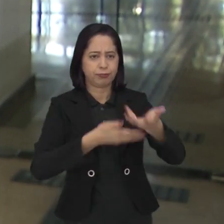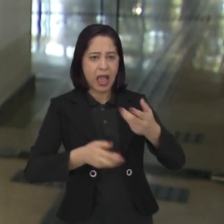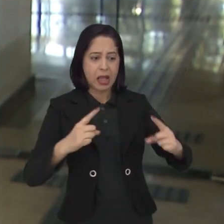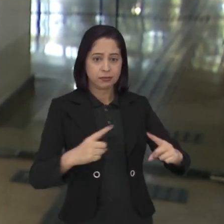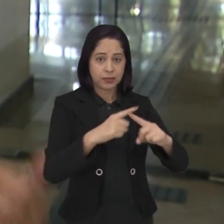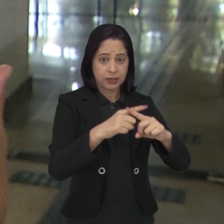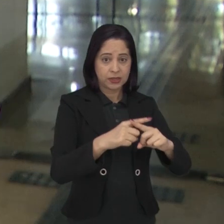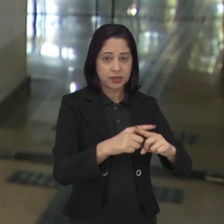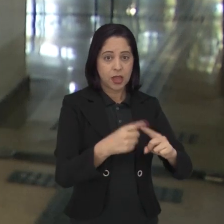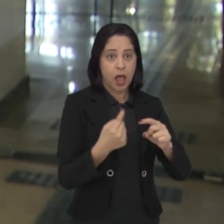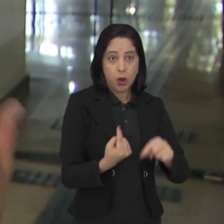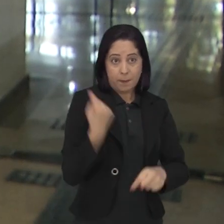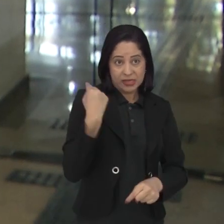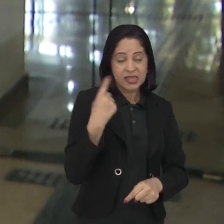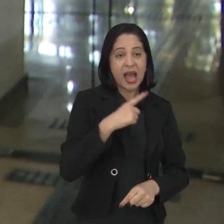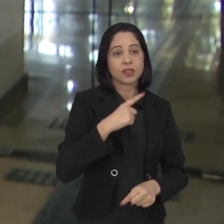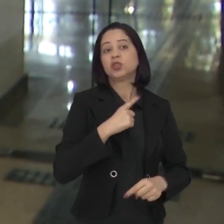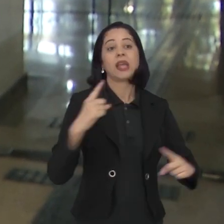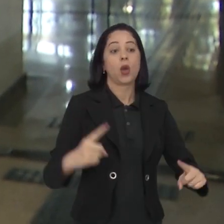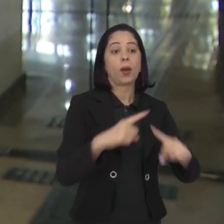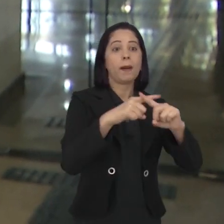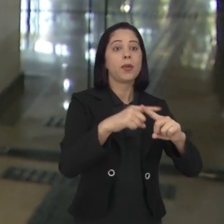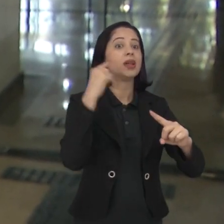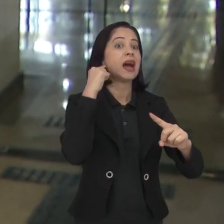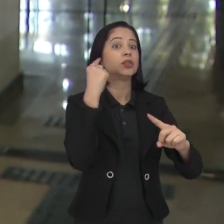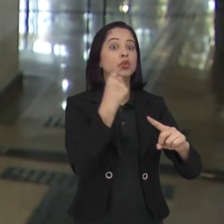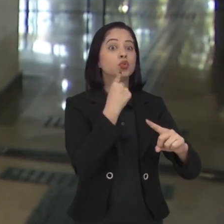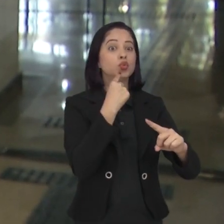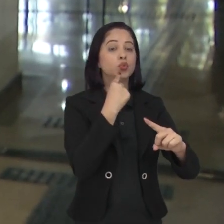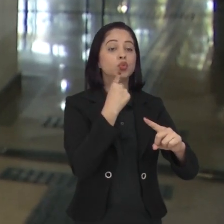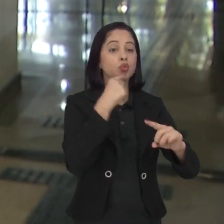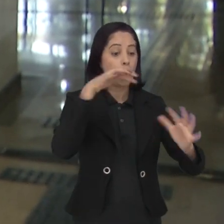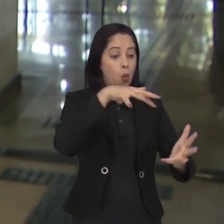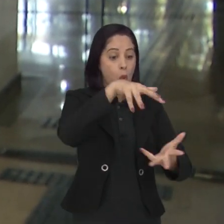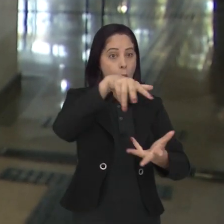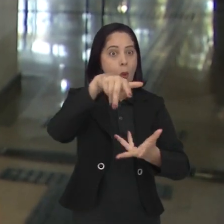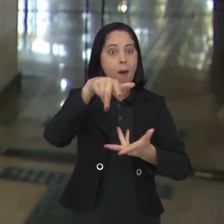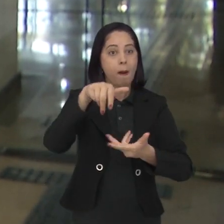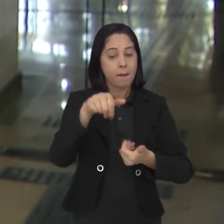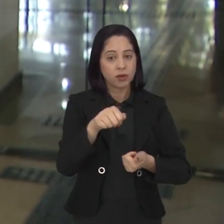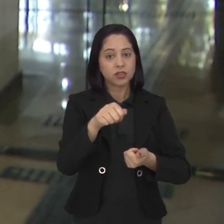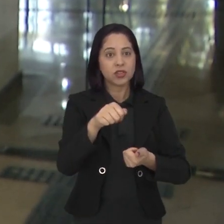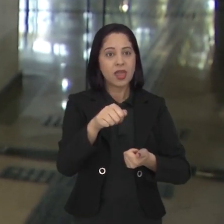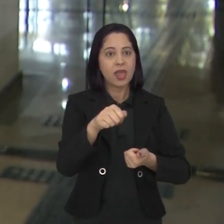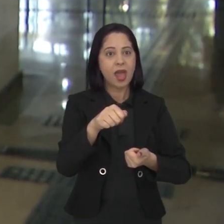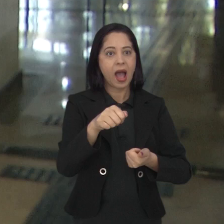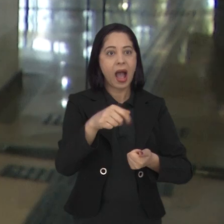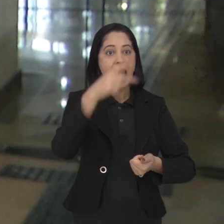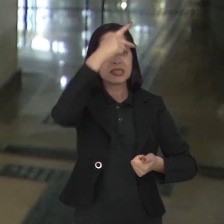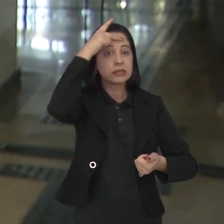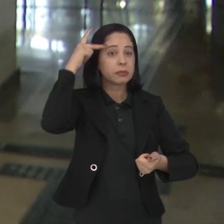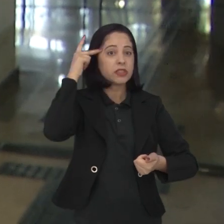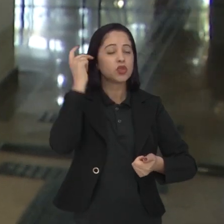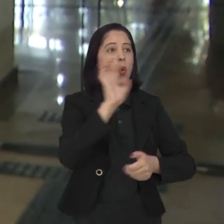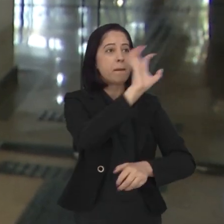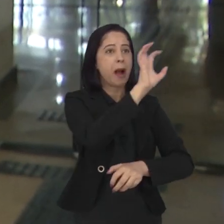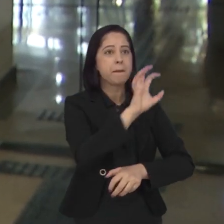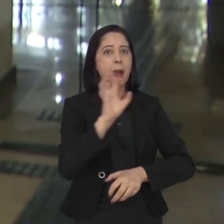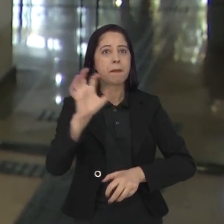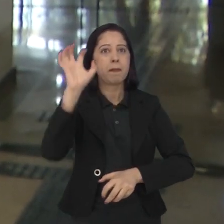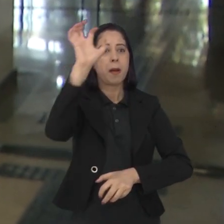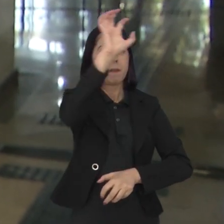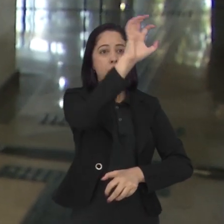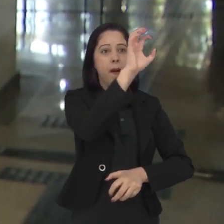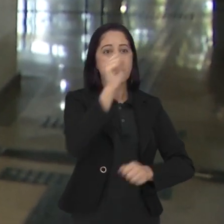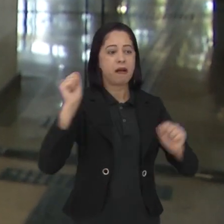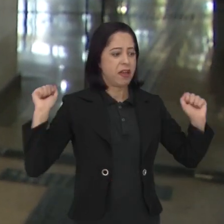Nós tivemos aqui o Campeonato dos Surdos, que foi mundial. Então, teve gente do Brasil inteiro na cidade. A